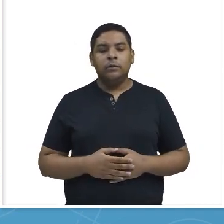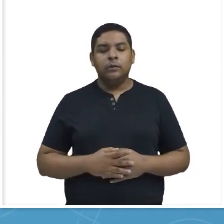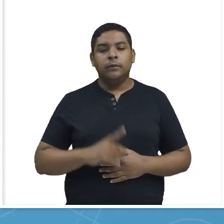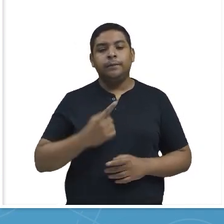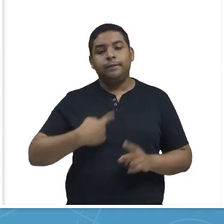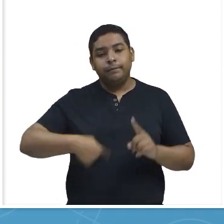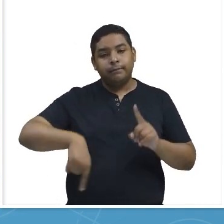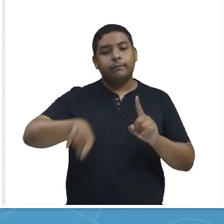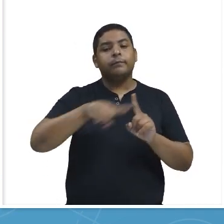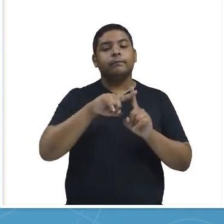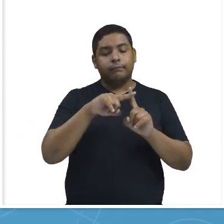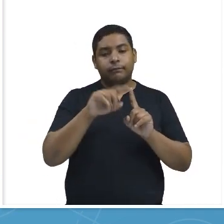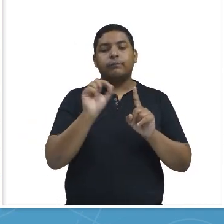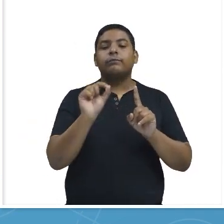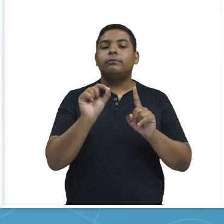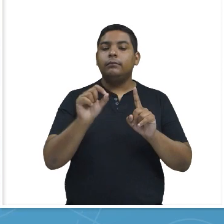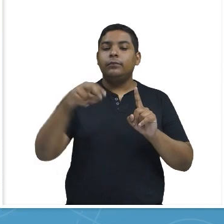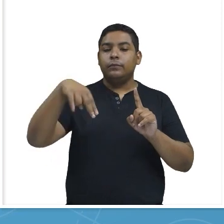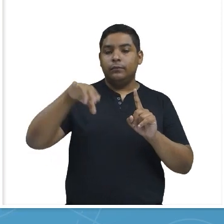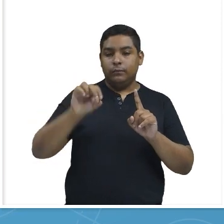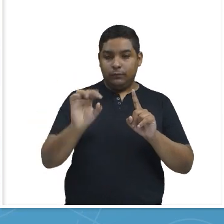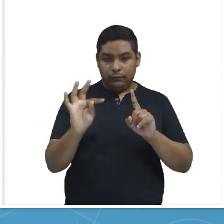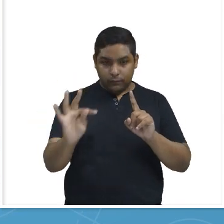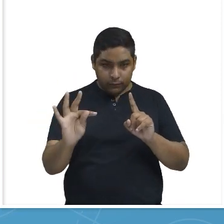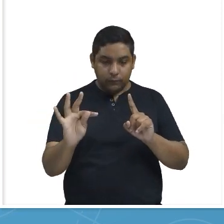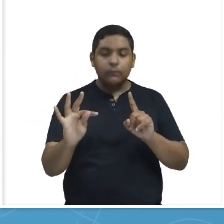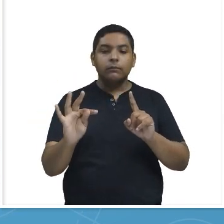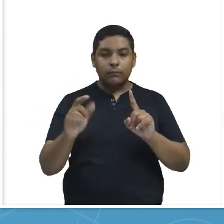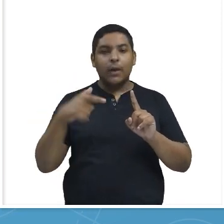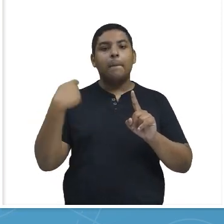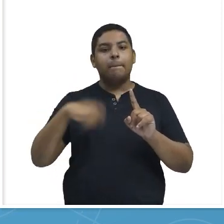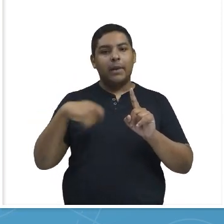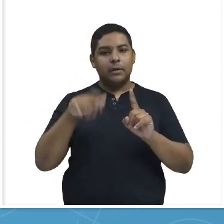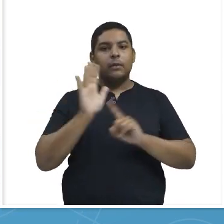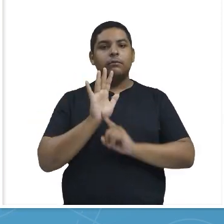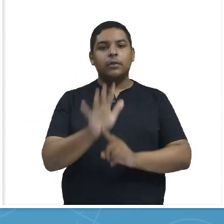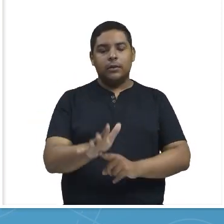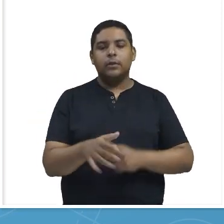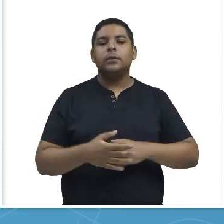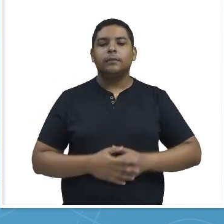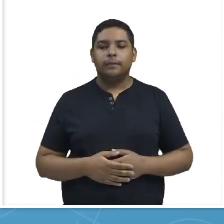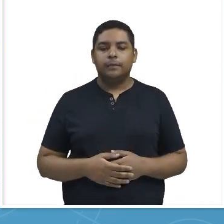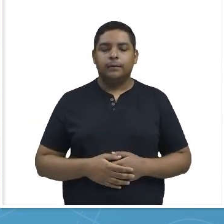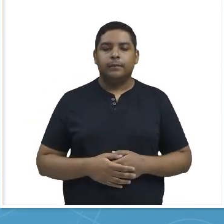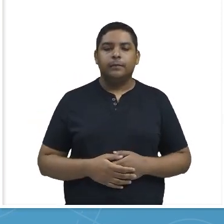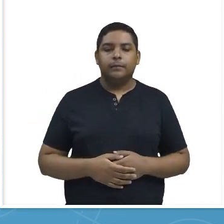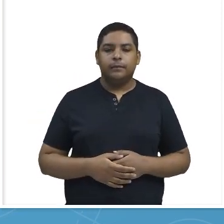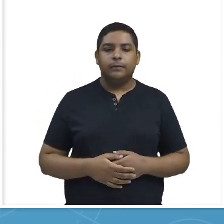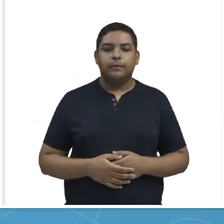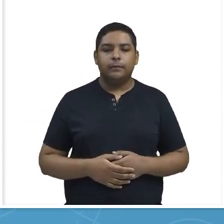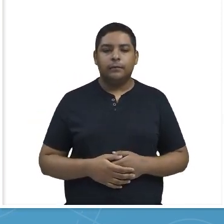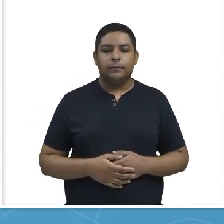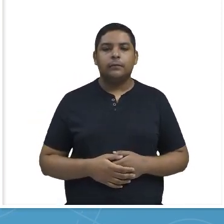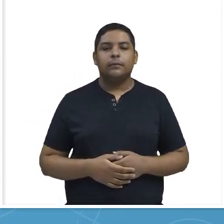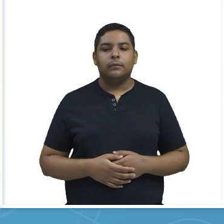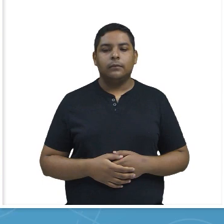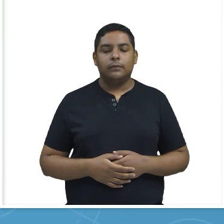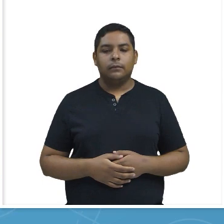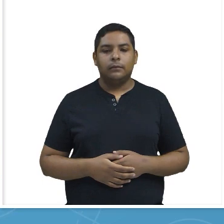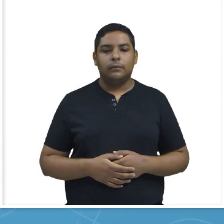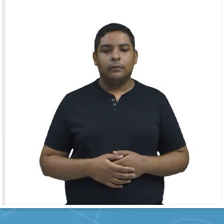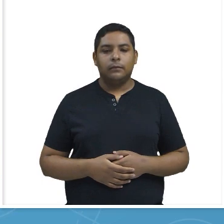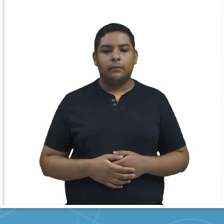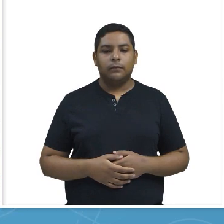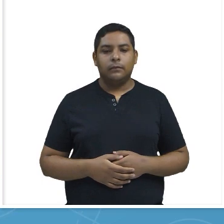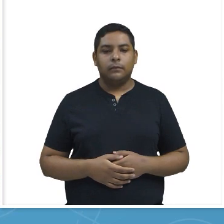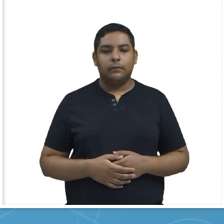do not. O not tem que aparecer, tá, people? Se a frase é negativa, ele tem que estar presente. E